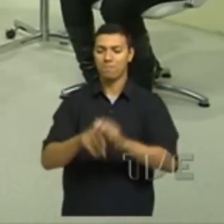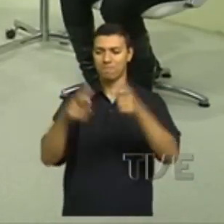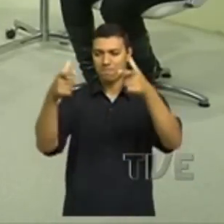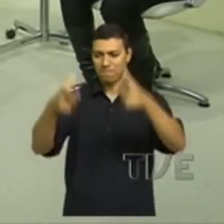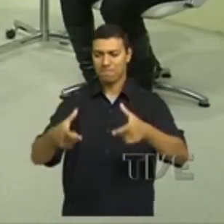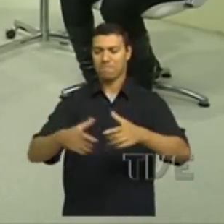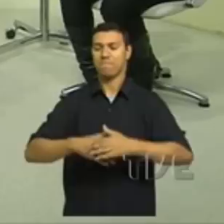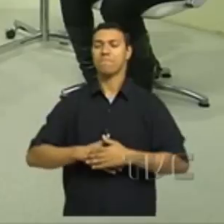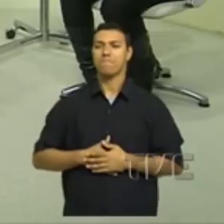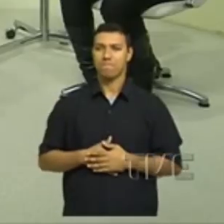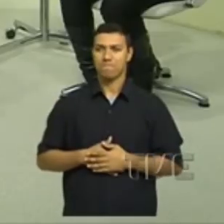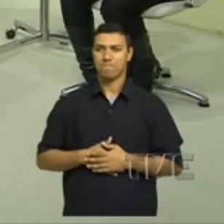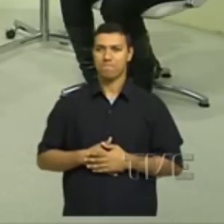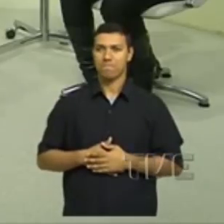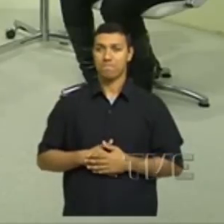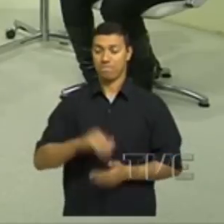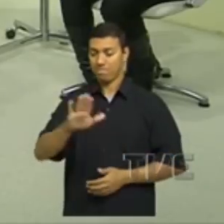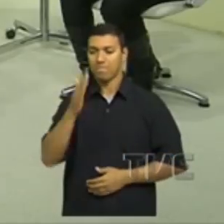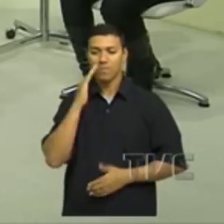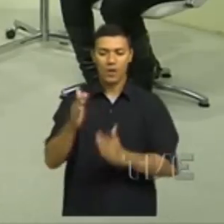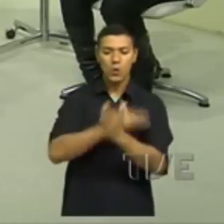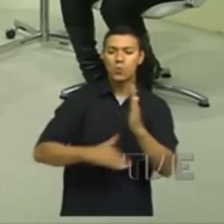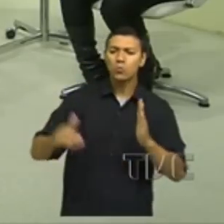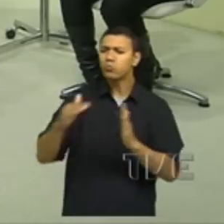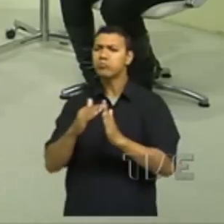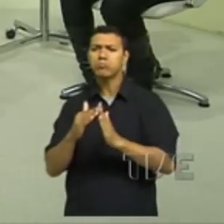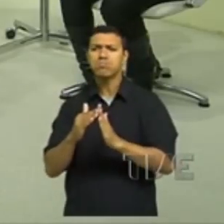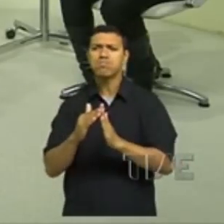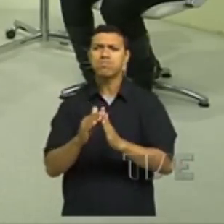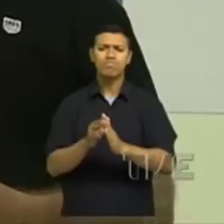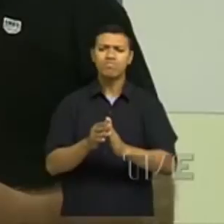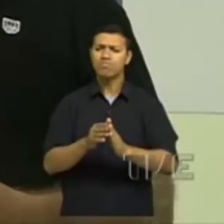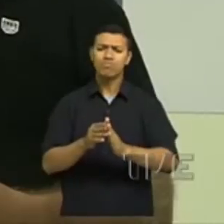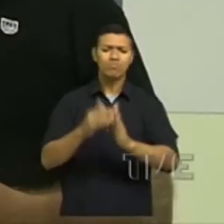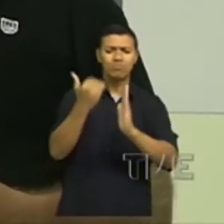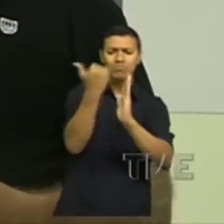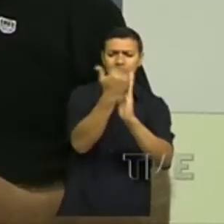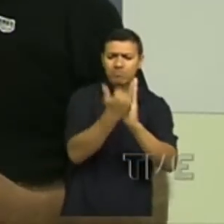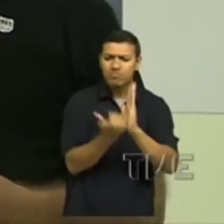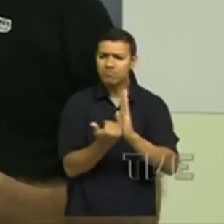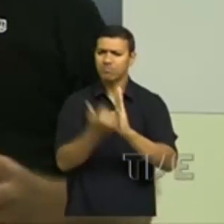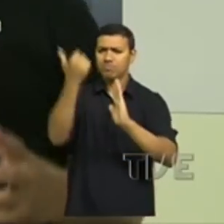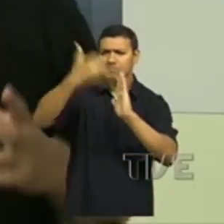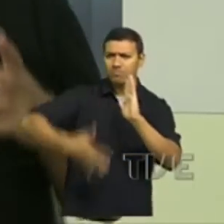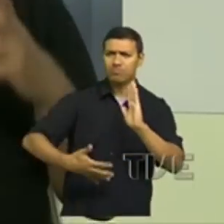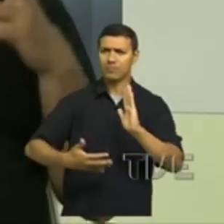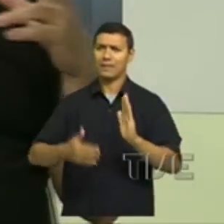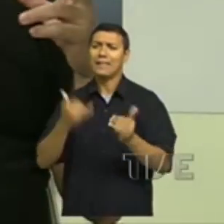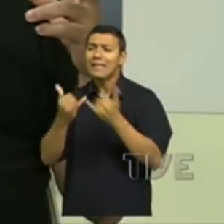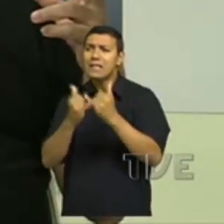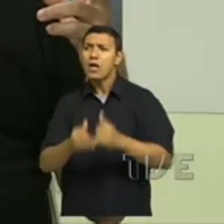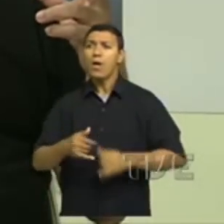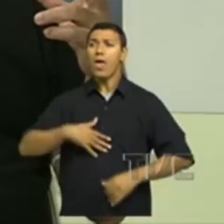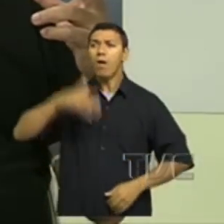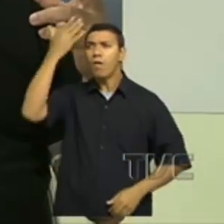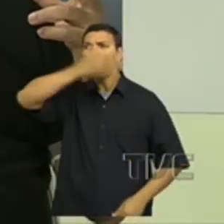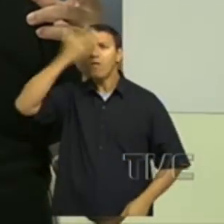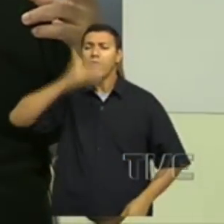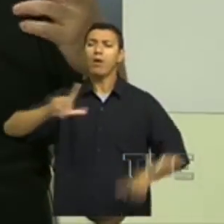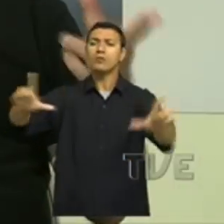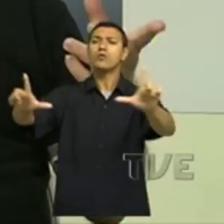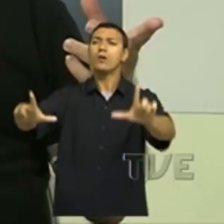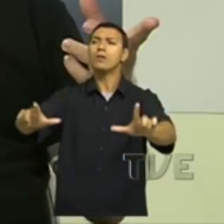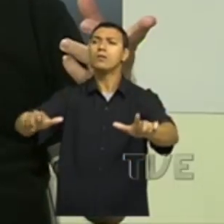traz. Toda parte que quem não está vendo, a pessoa